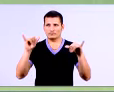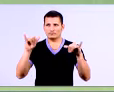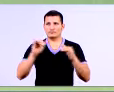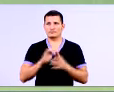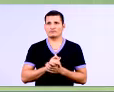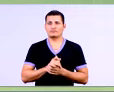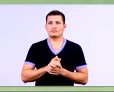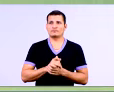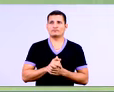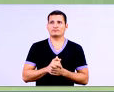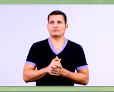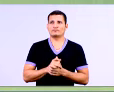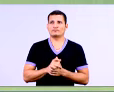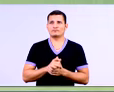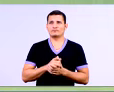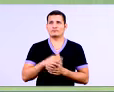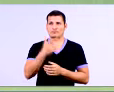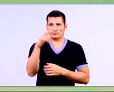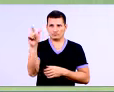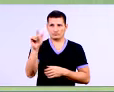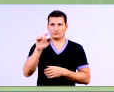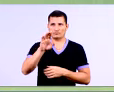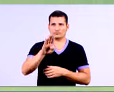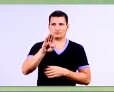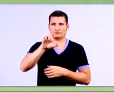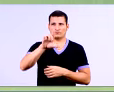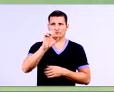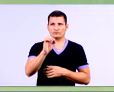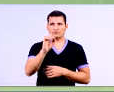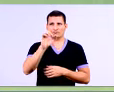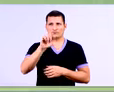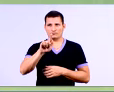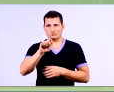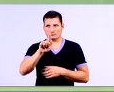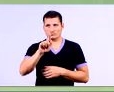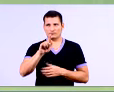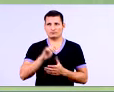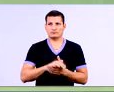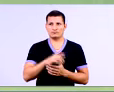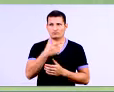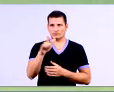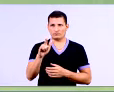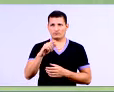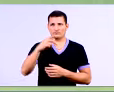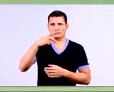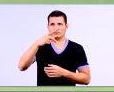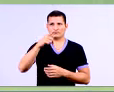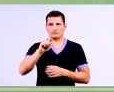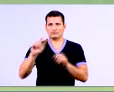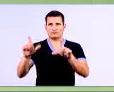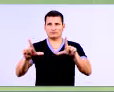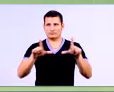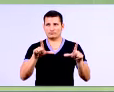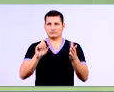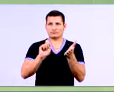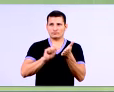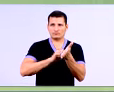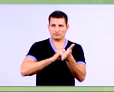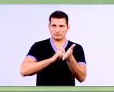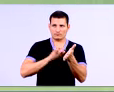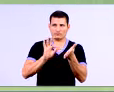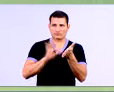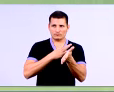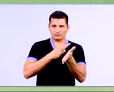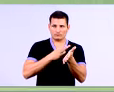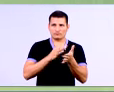página Blog e um outro à página Inscrição. Observem que o